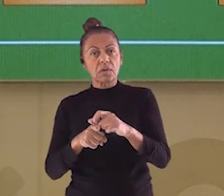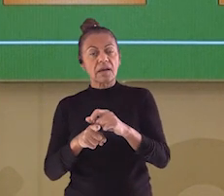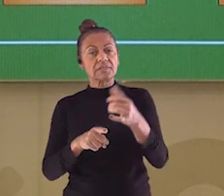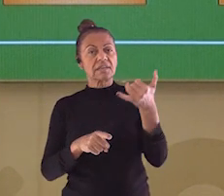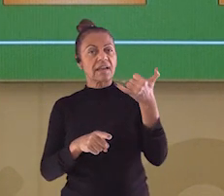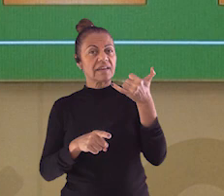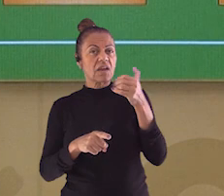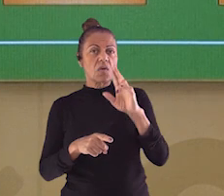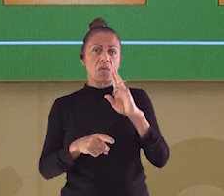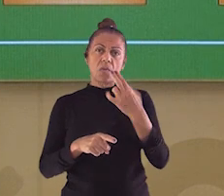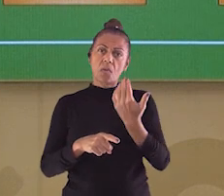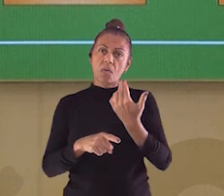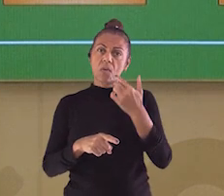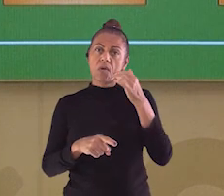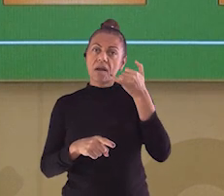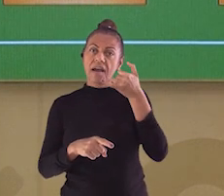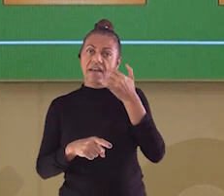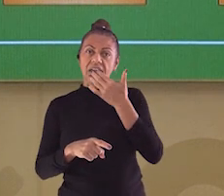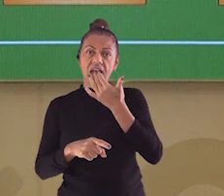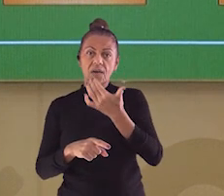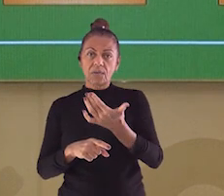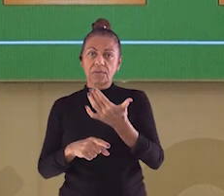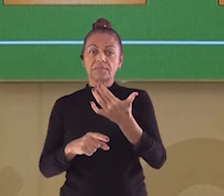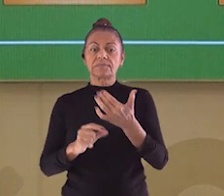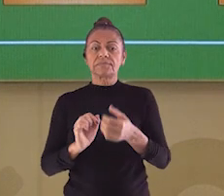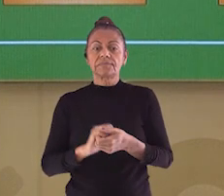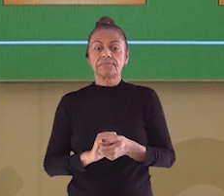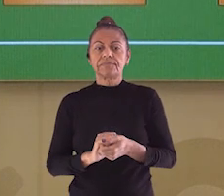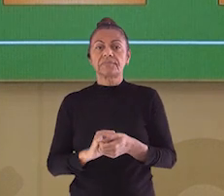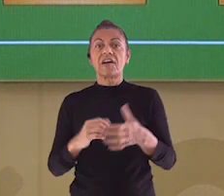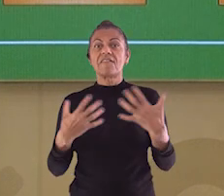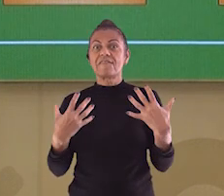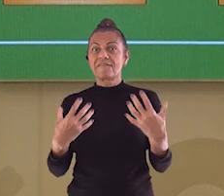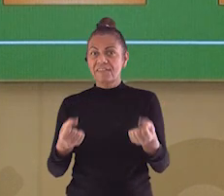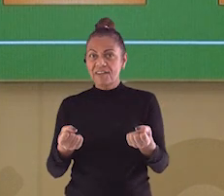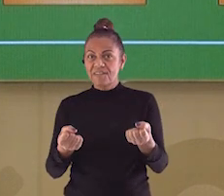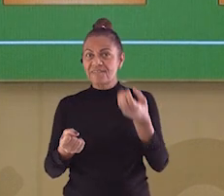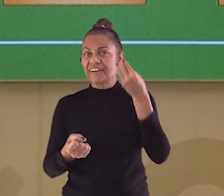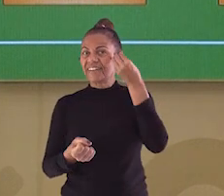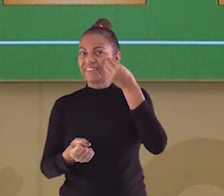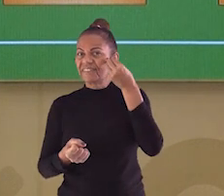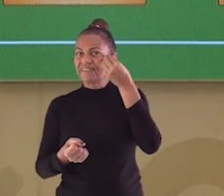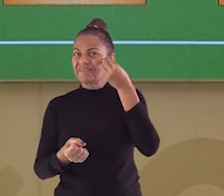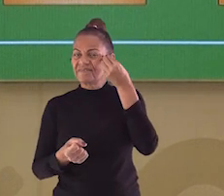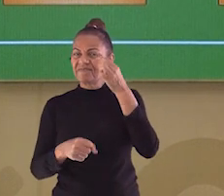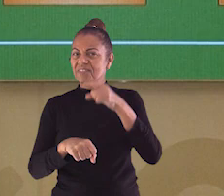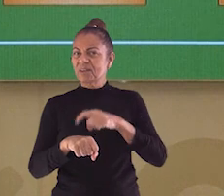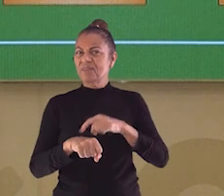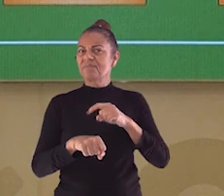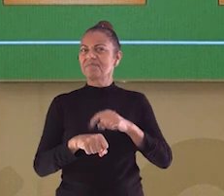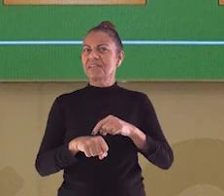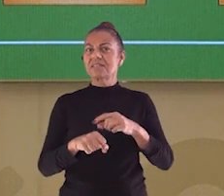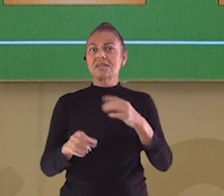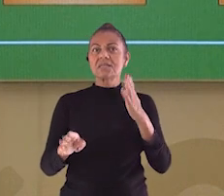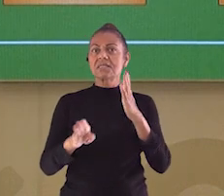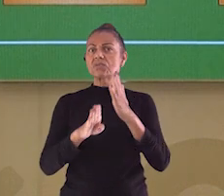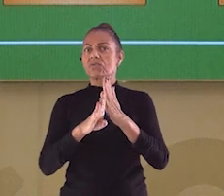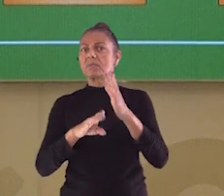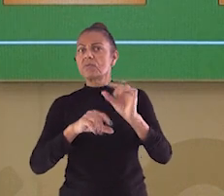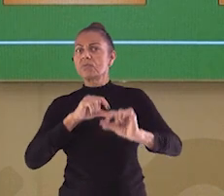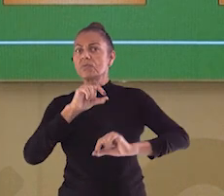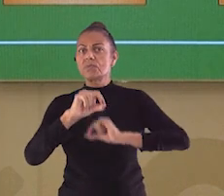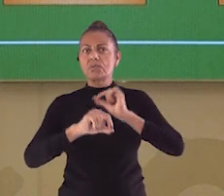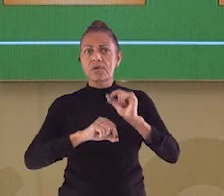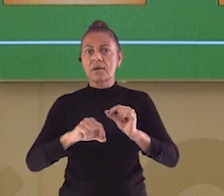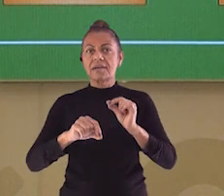borracha, caneta ou canetinha. Ok? Então vamos agora para o nosso experimento e ver o que vamos